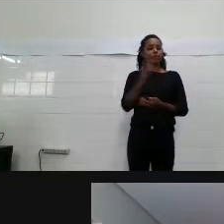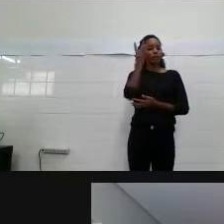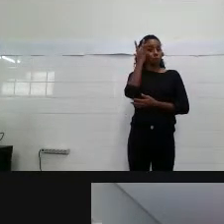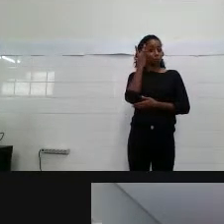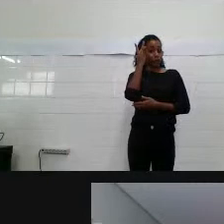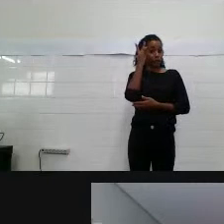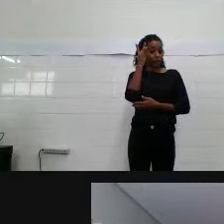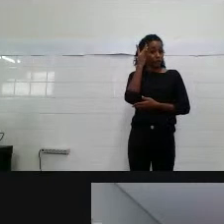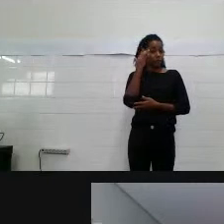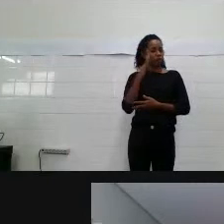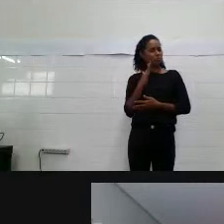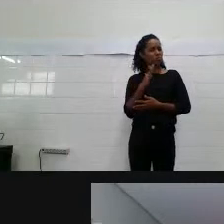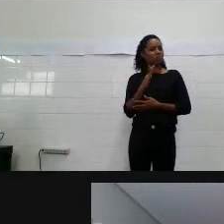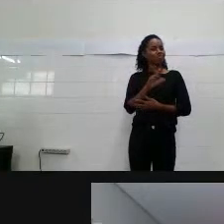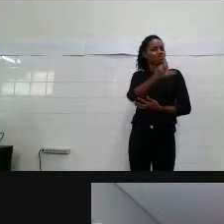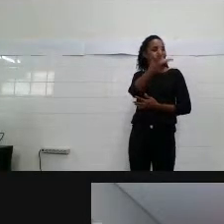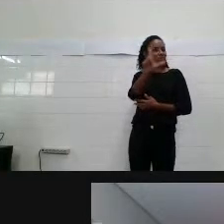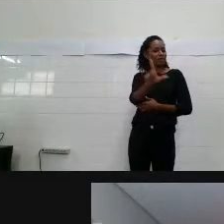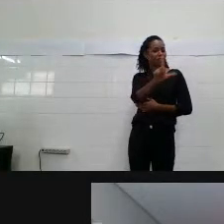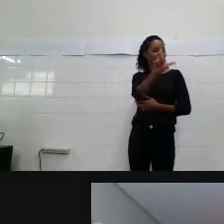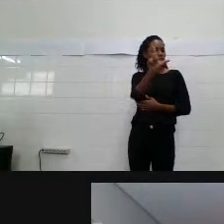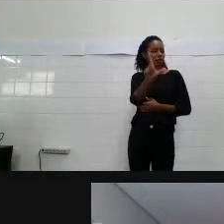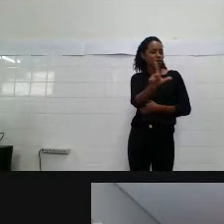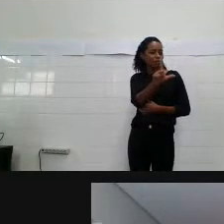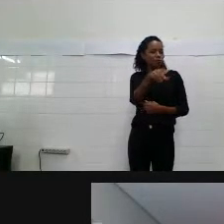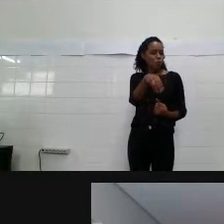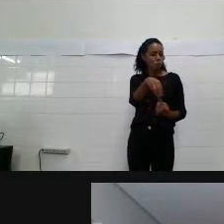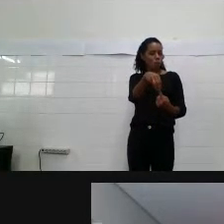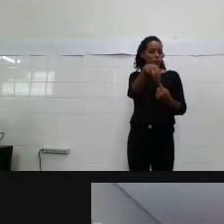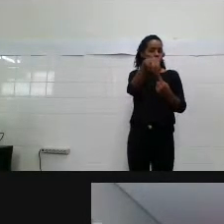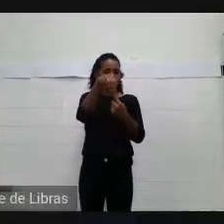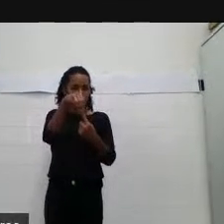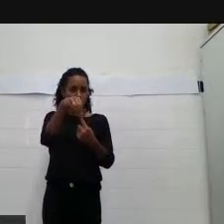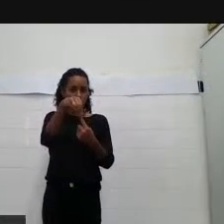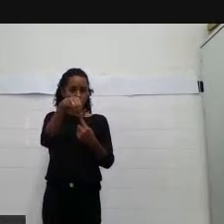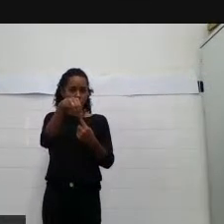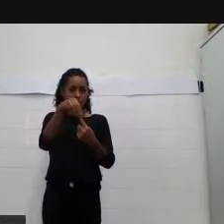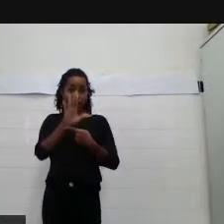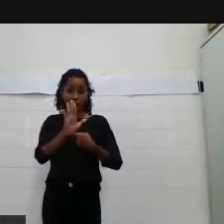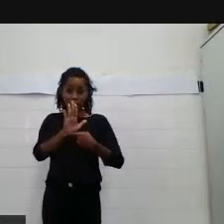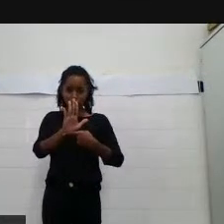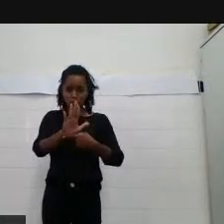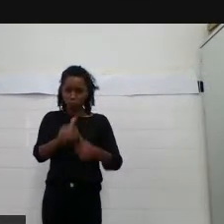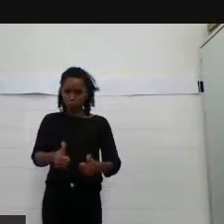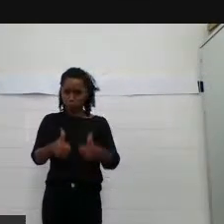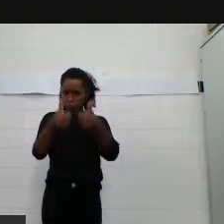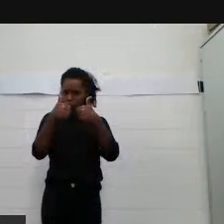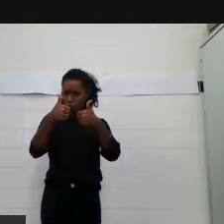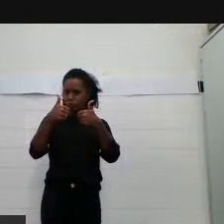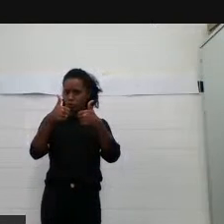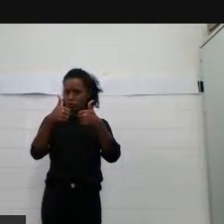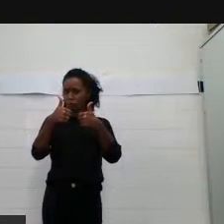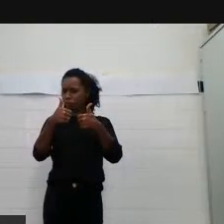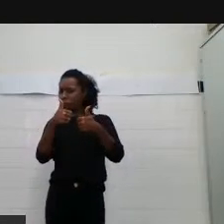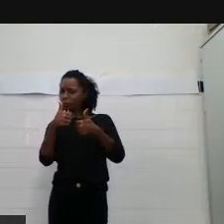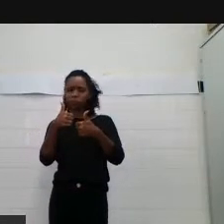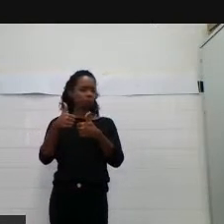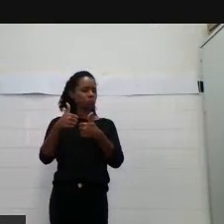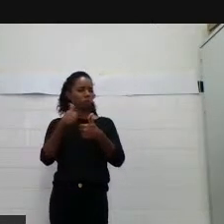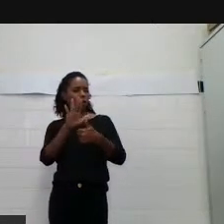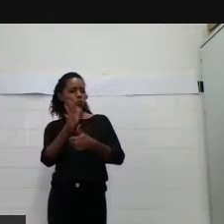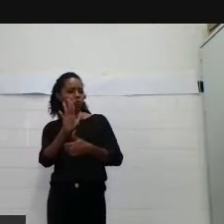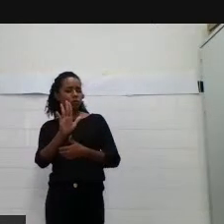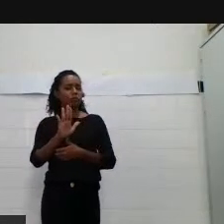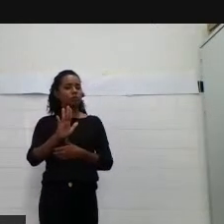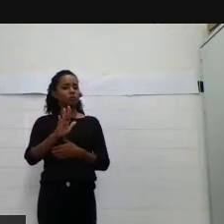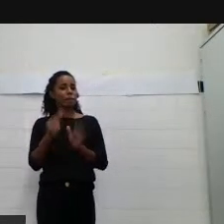muito pouco a literatura hegemônica contribui no sentido positivo, no sentido de mostrar essas